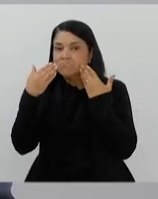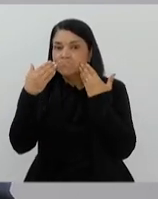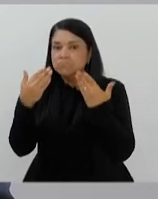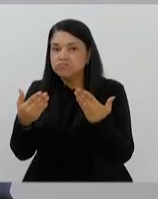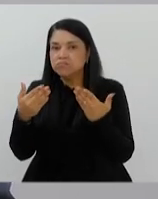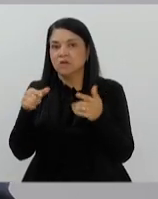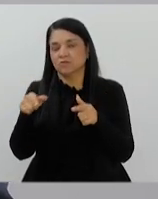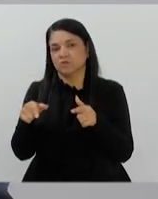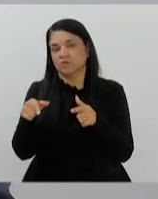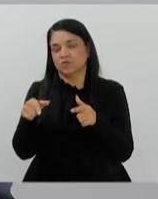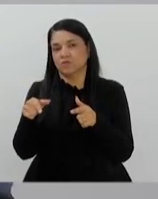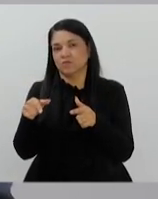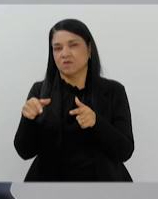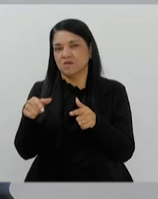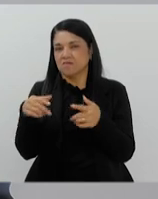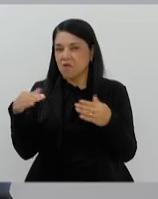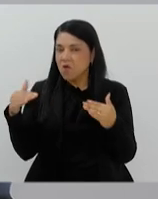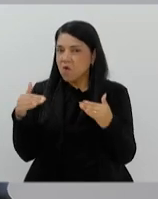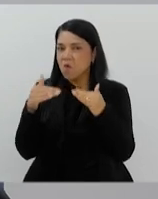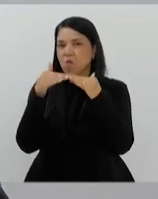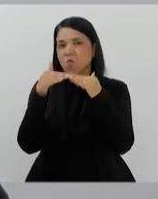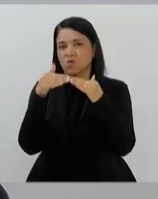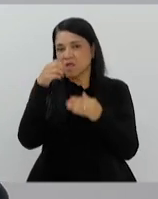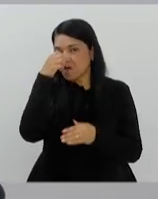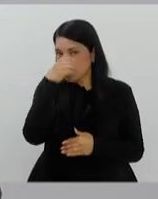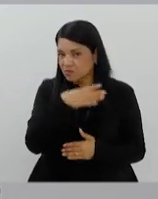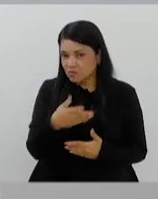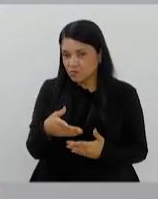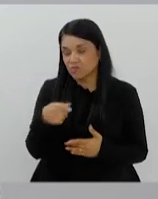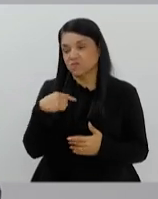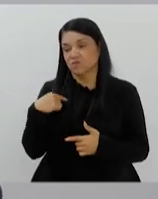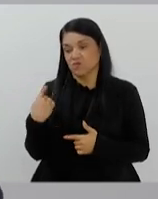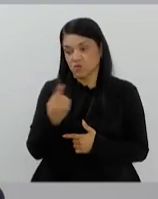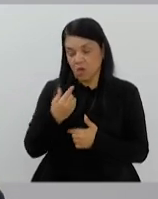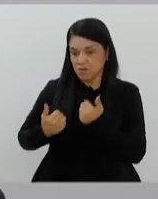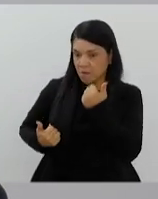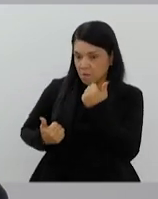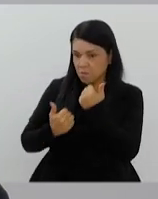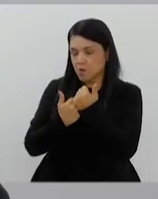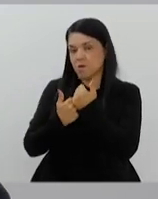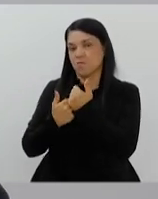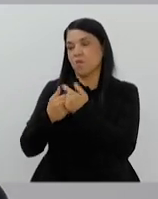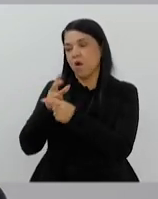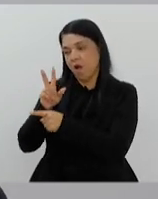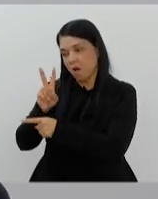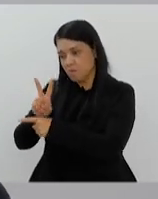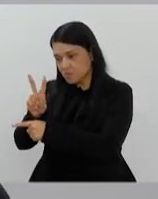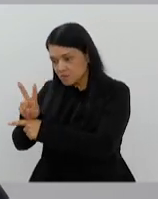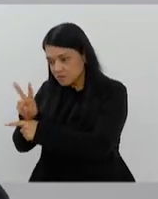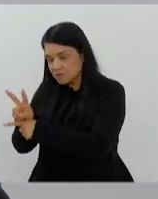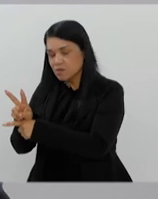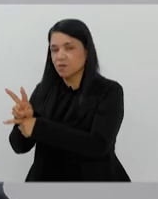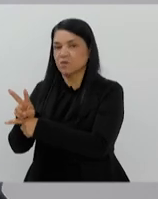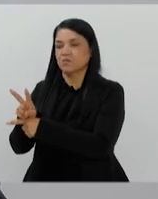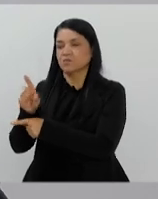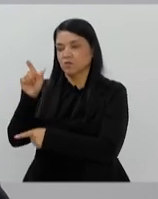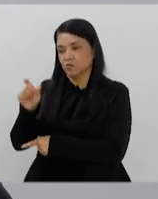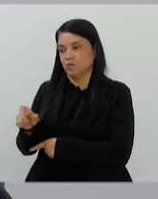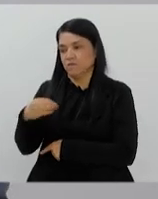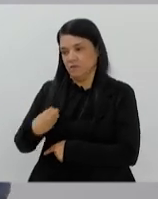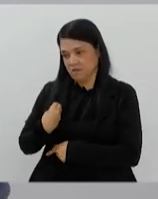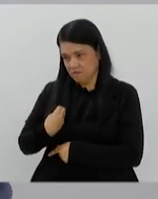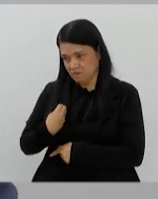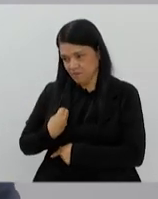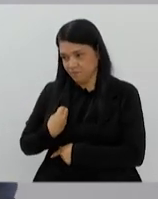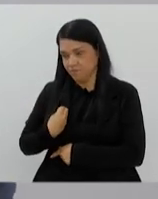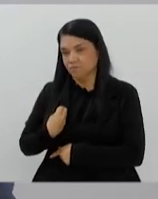compu comesses absd senora apoio nosso de proteção da senhora de preservação da senhora